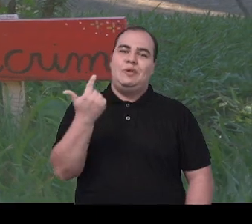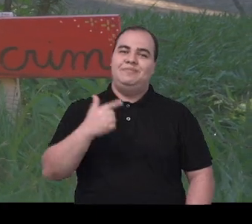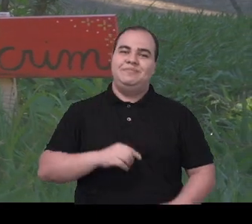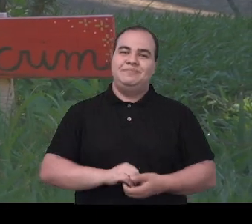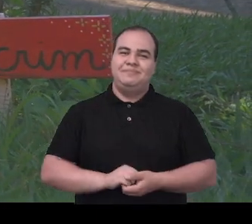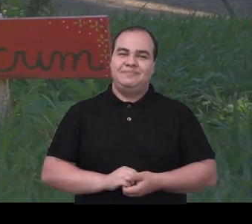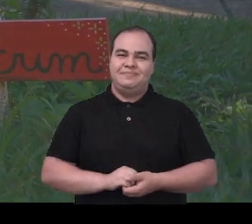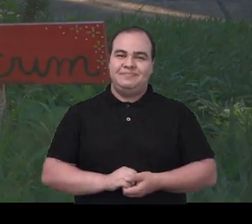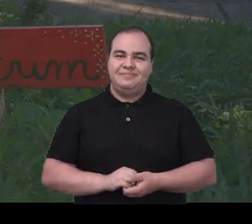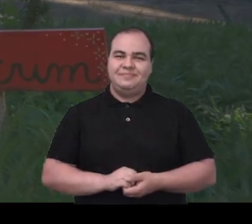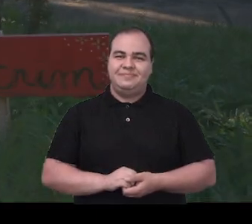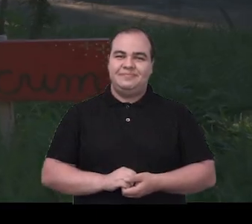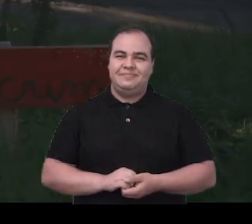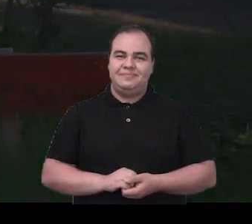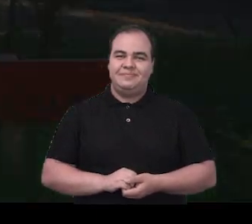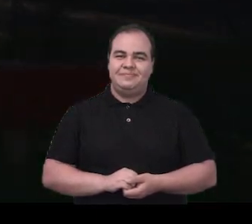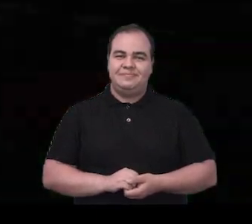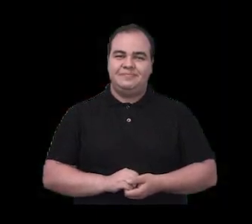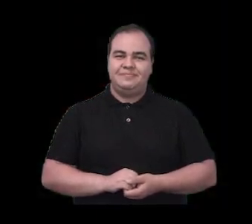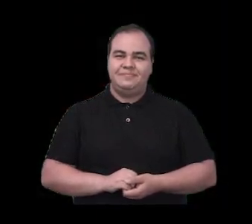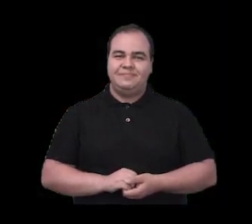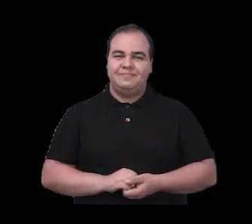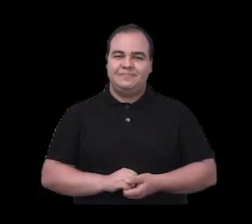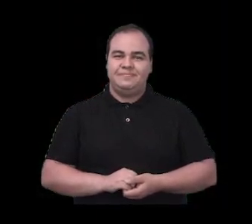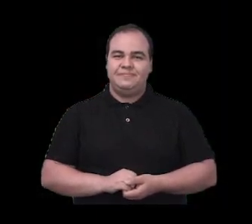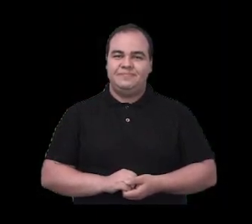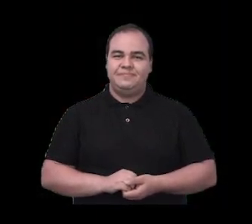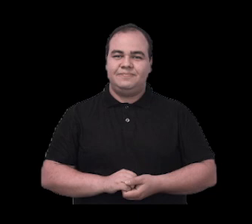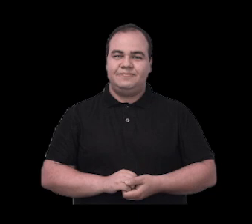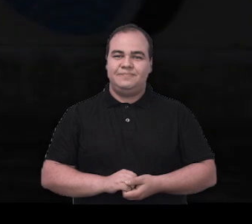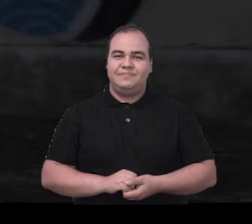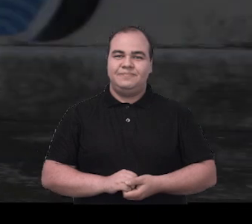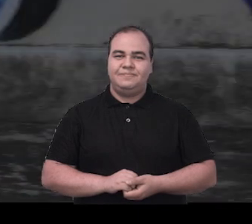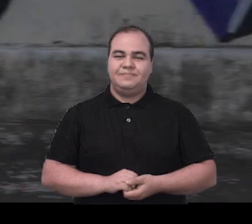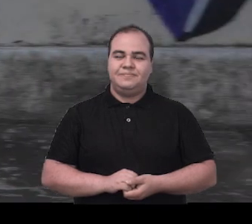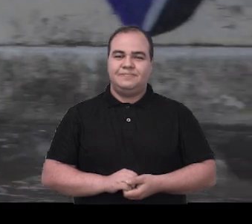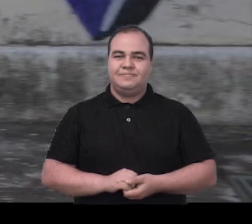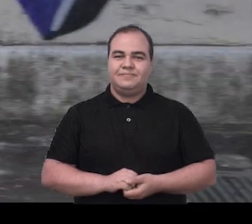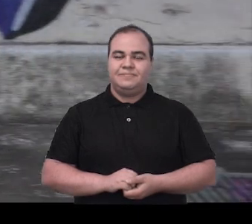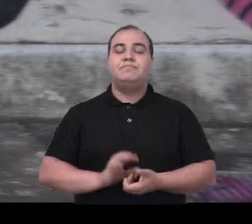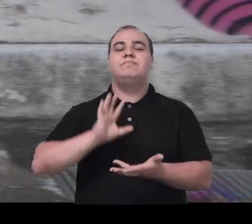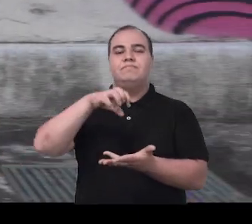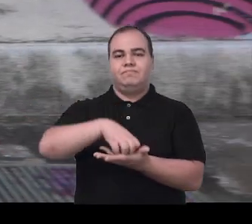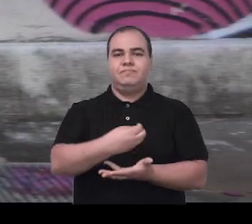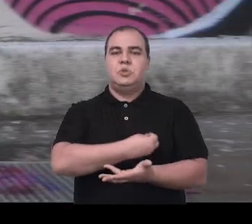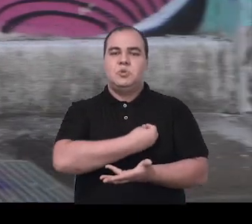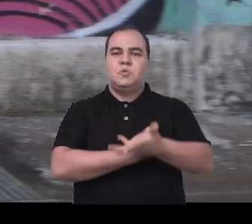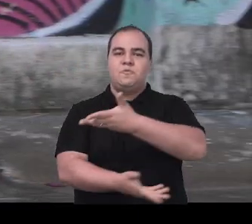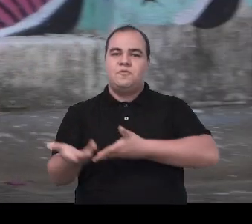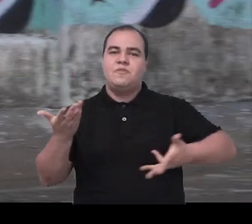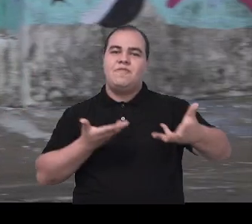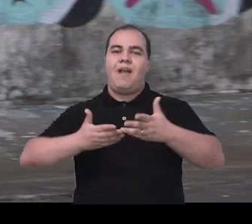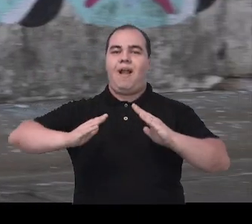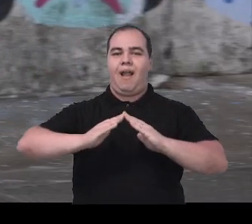externa de um casarão branco, há uma placa colorida escrito: Paz, Amor, Luta, União. O Centro